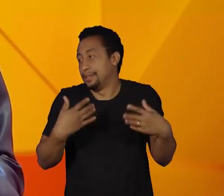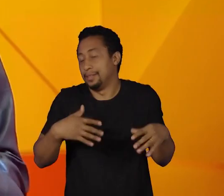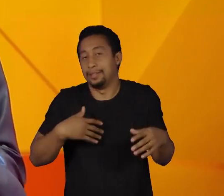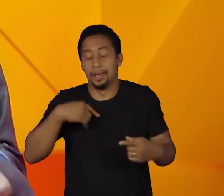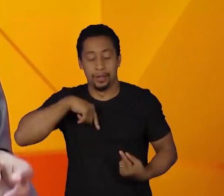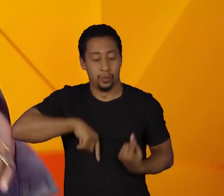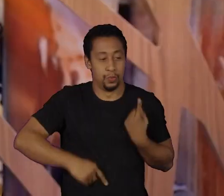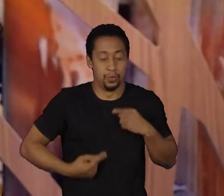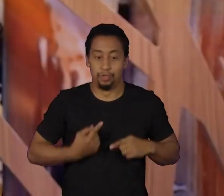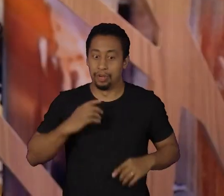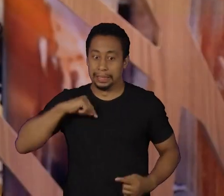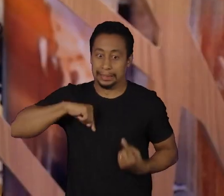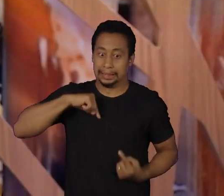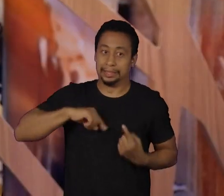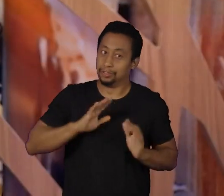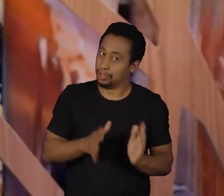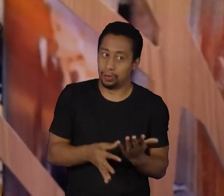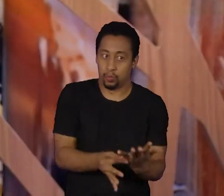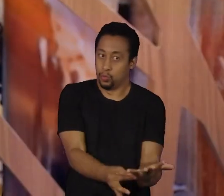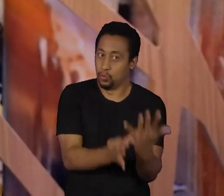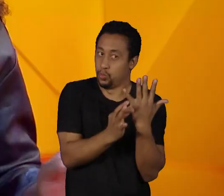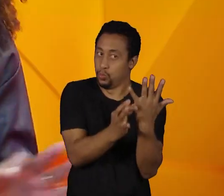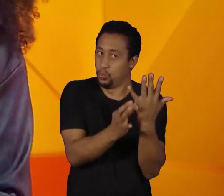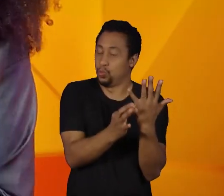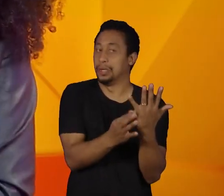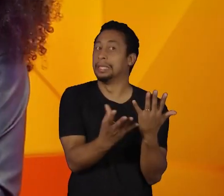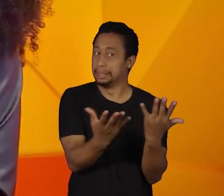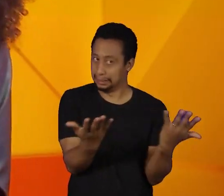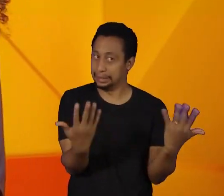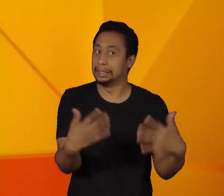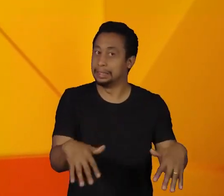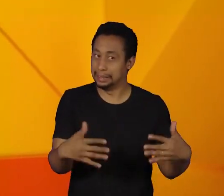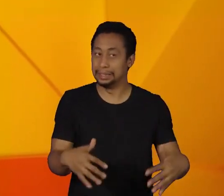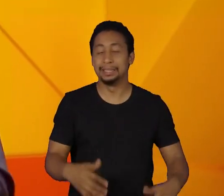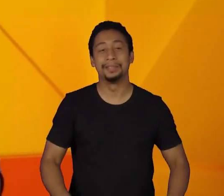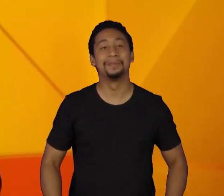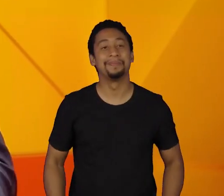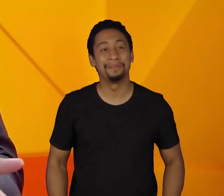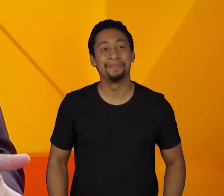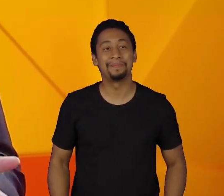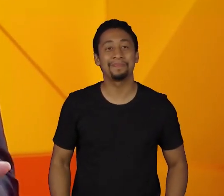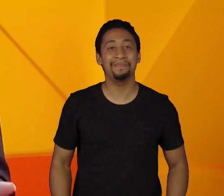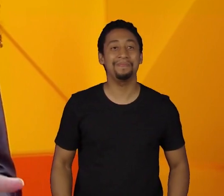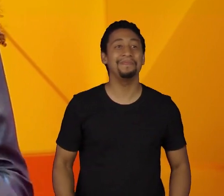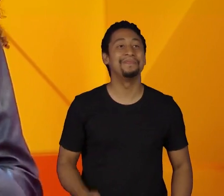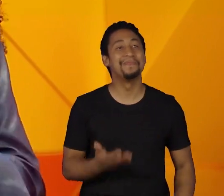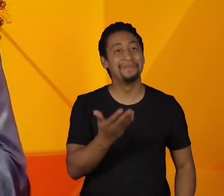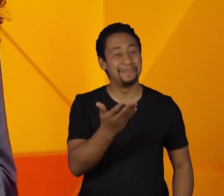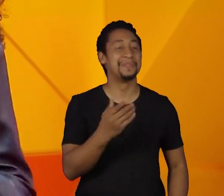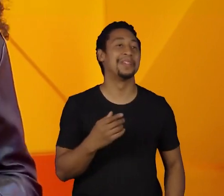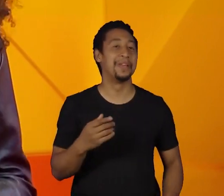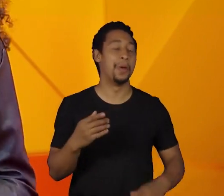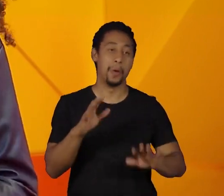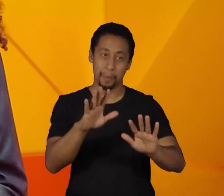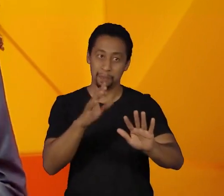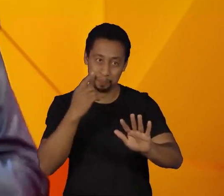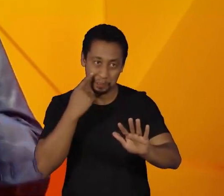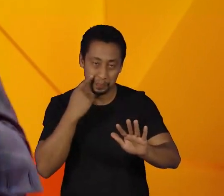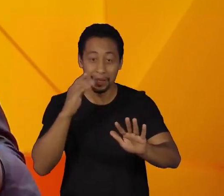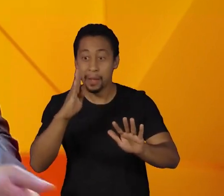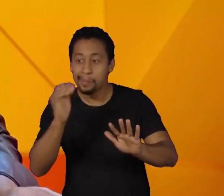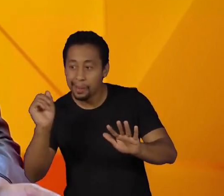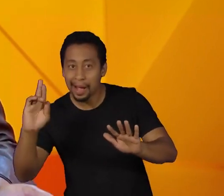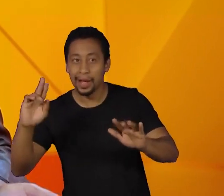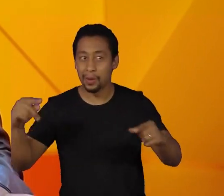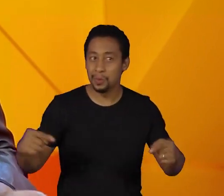né? Torresmo. Haja gordura nessa conversa de Haja hoje. Haja gordura. Olha só, e se tem uma coisa que está ligada ao boteco,